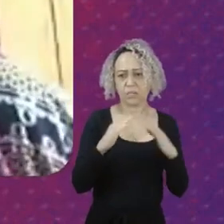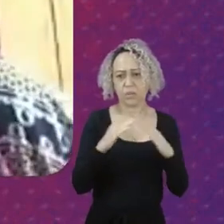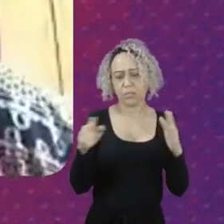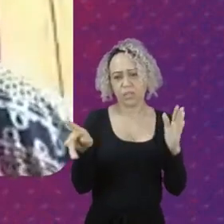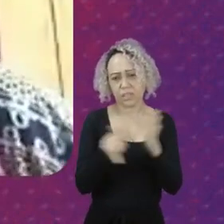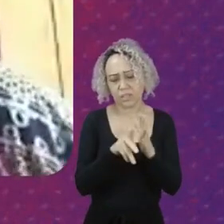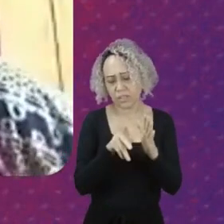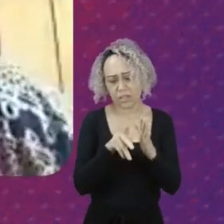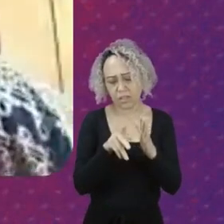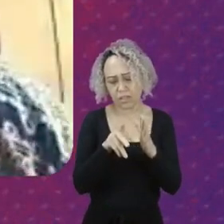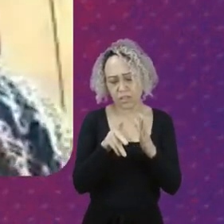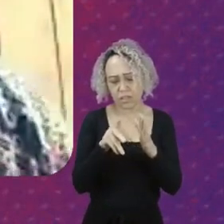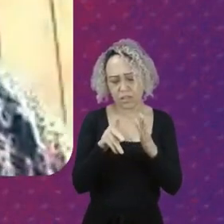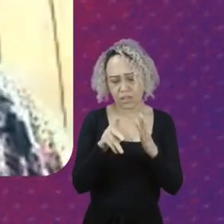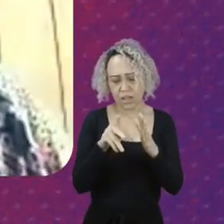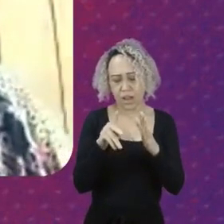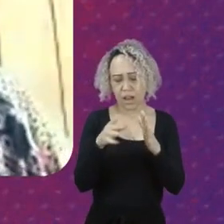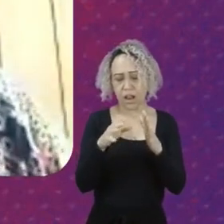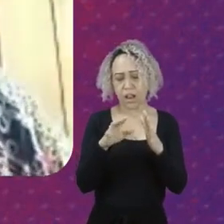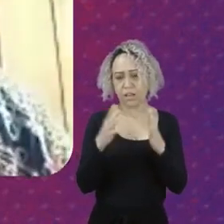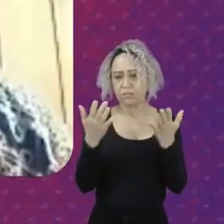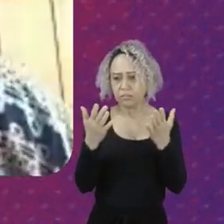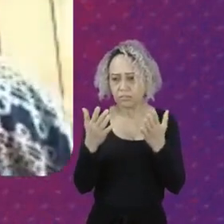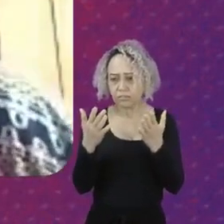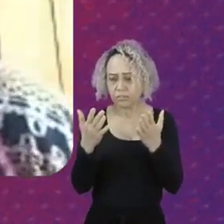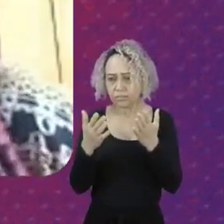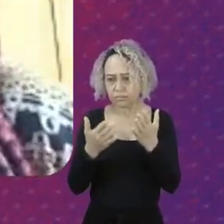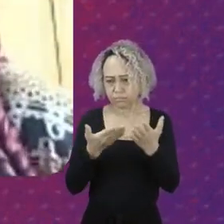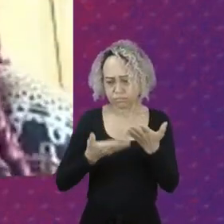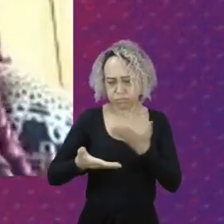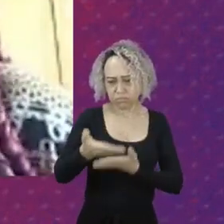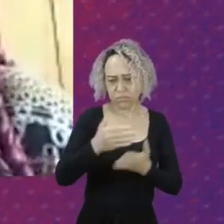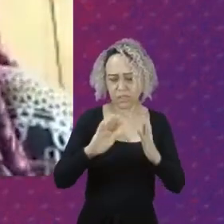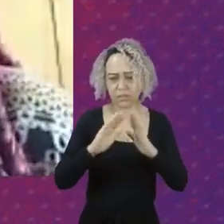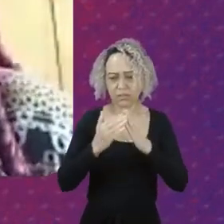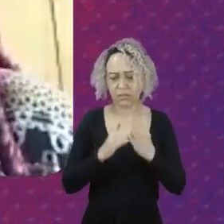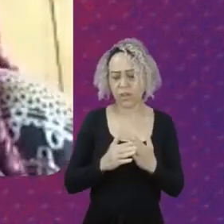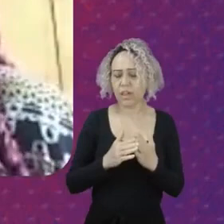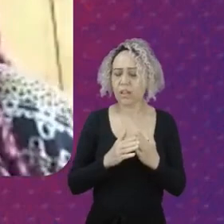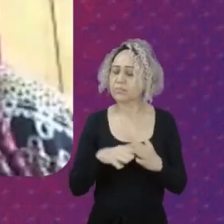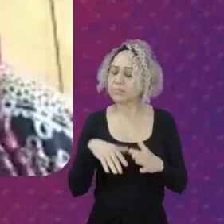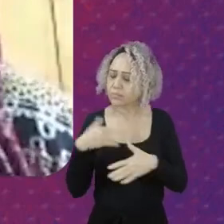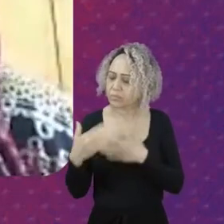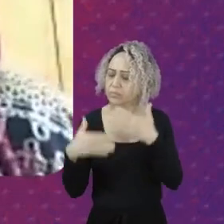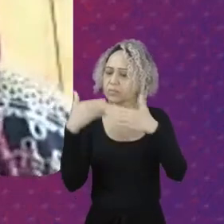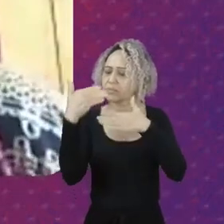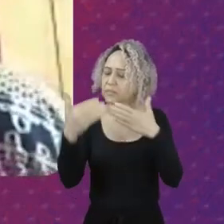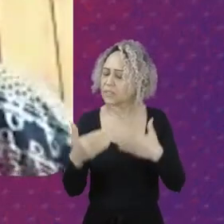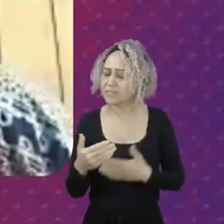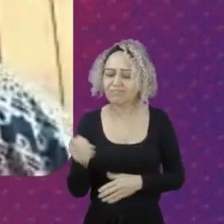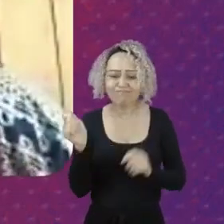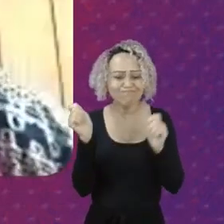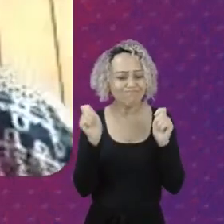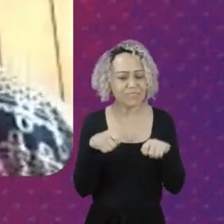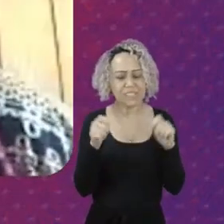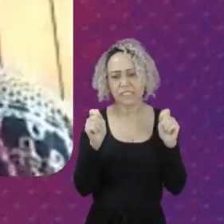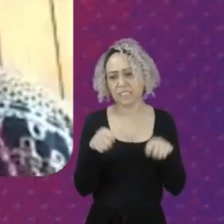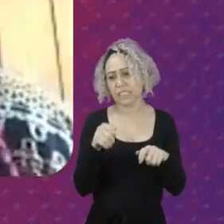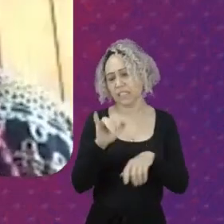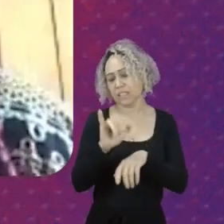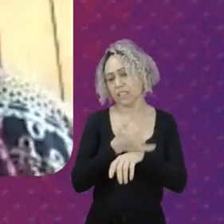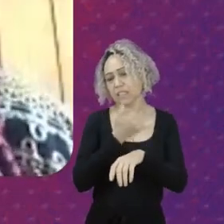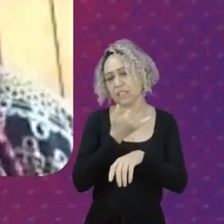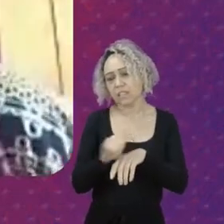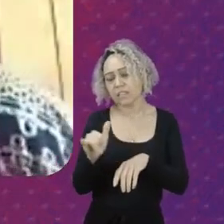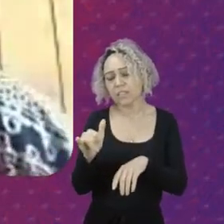comunitárias são cada vez menos alternativas e são cada vez mais essenciais no cotidiano